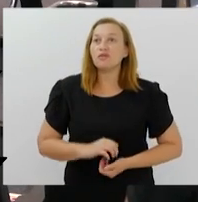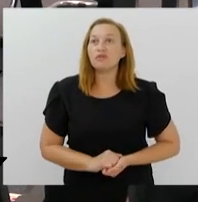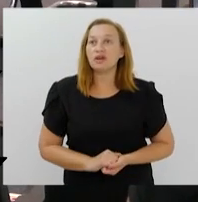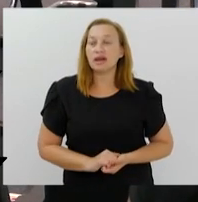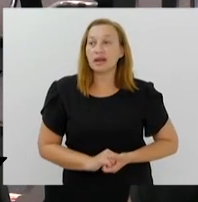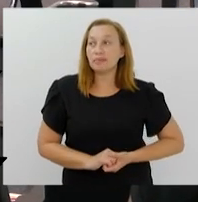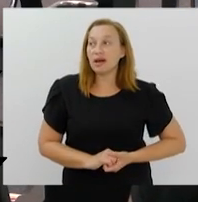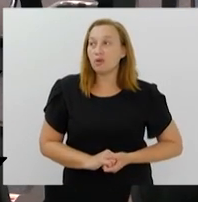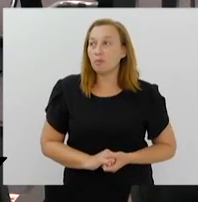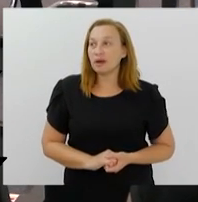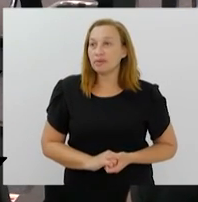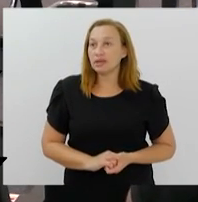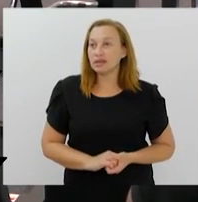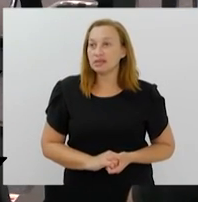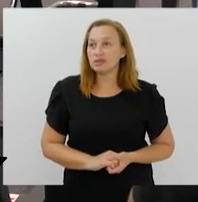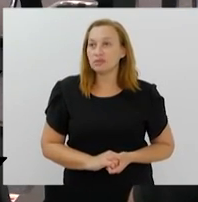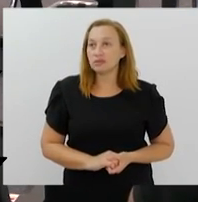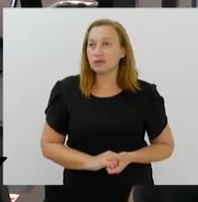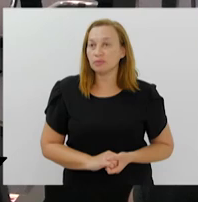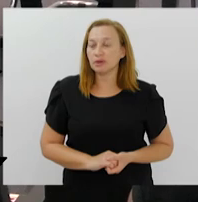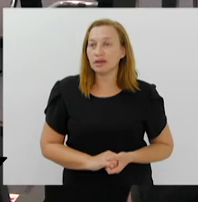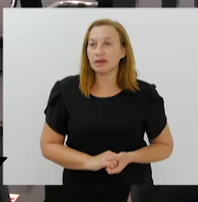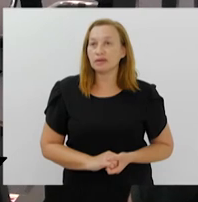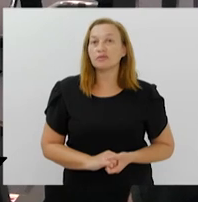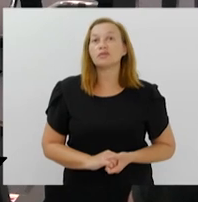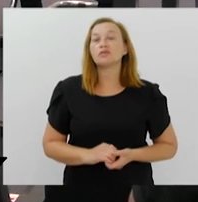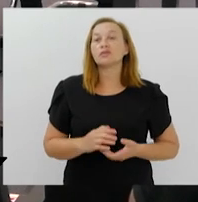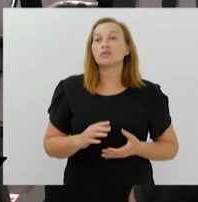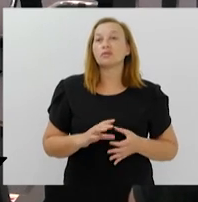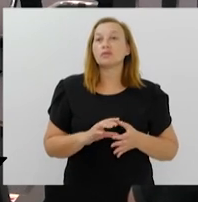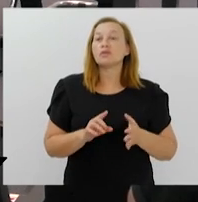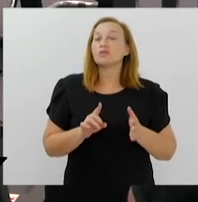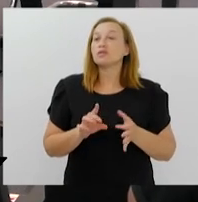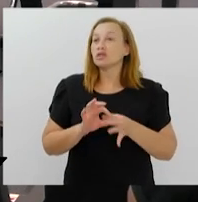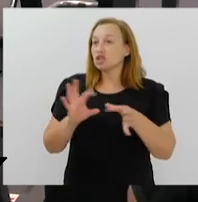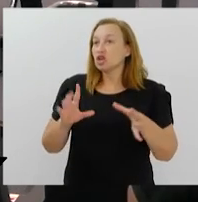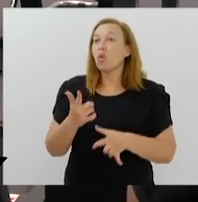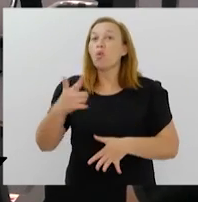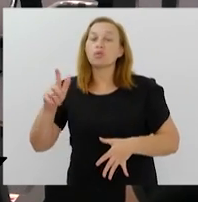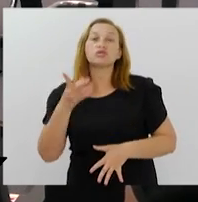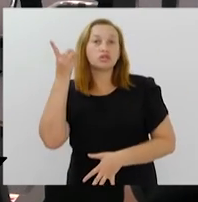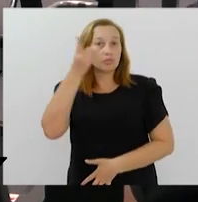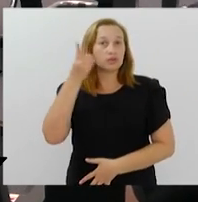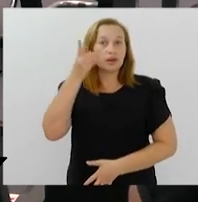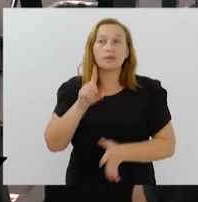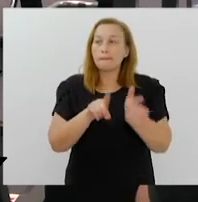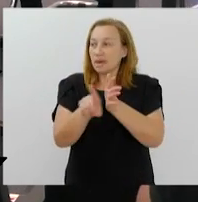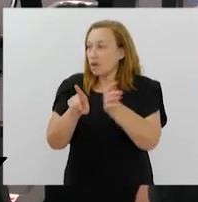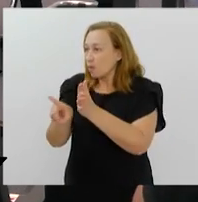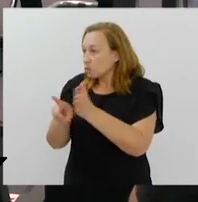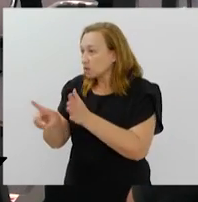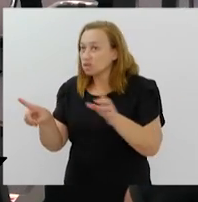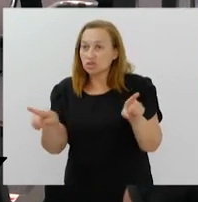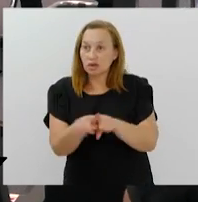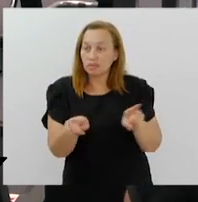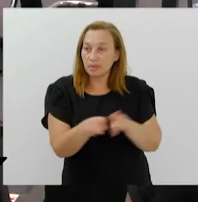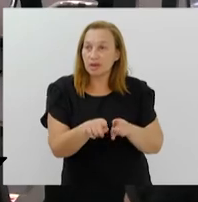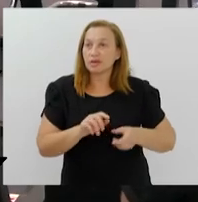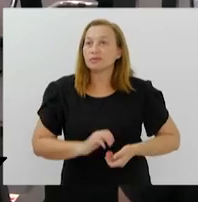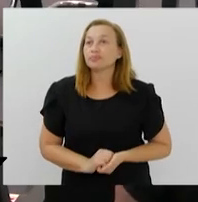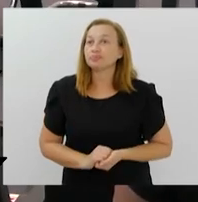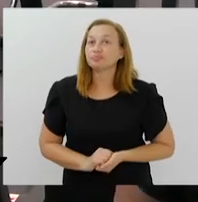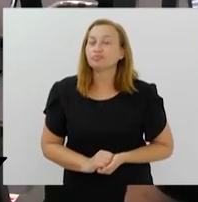favor vou passar a palavra aos outros deputados que também querem fazer perguntas vamos voltar nesse tema já vi assim Roberta e demais